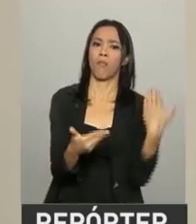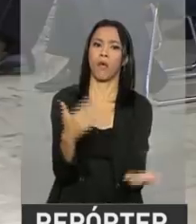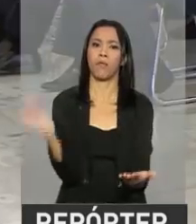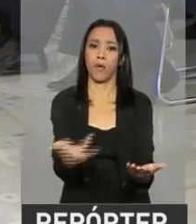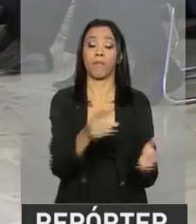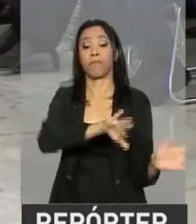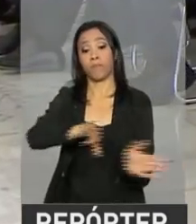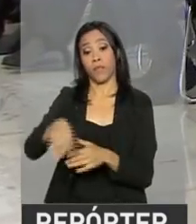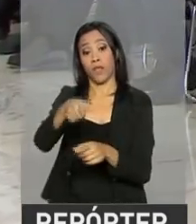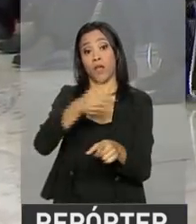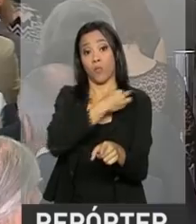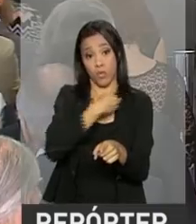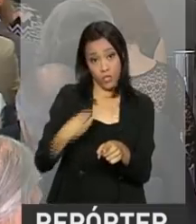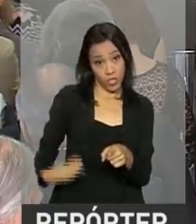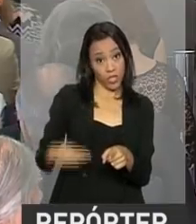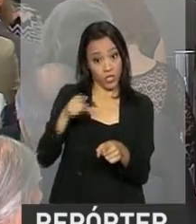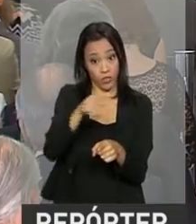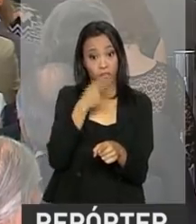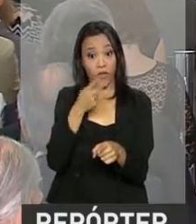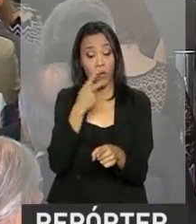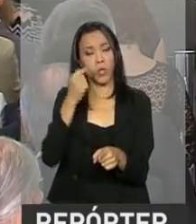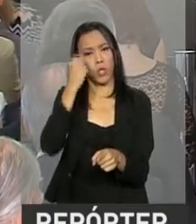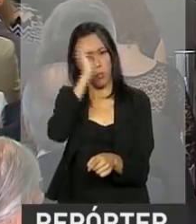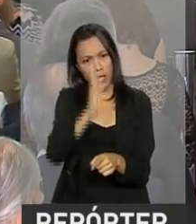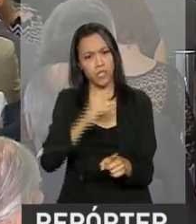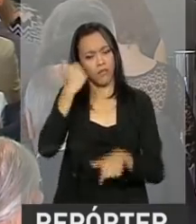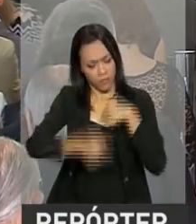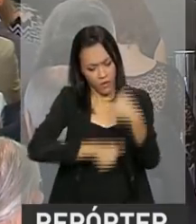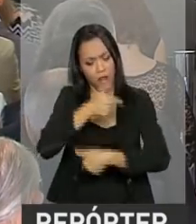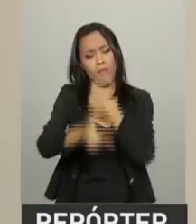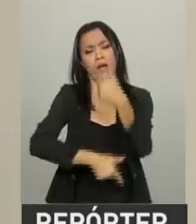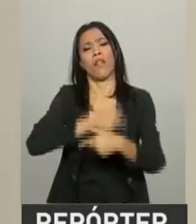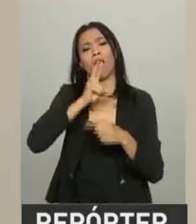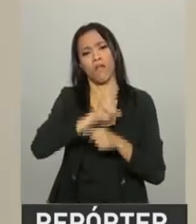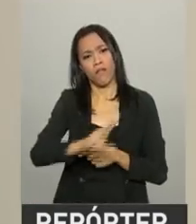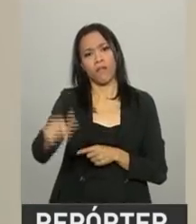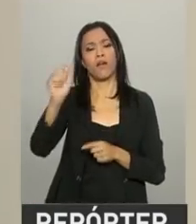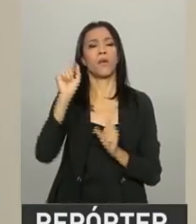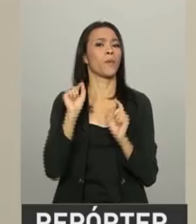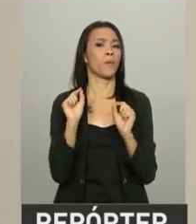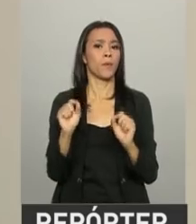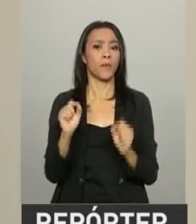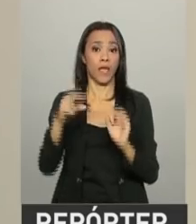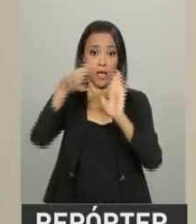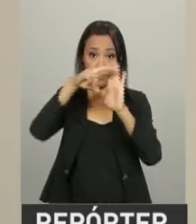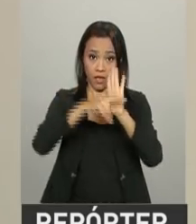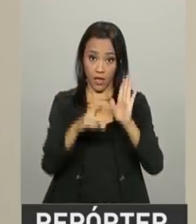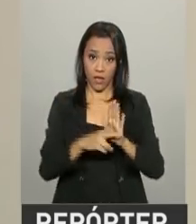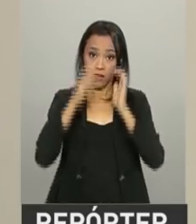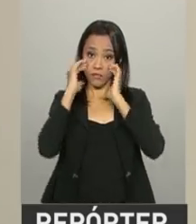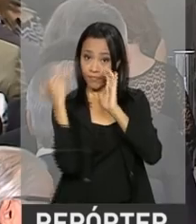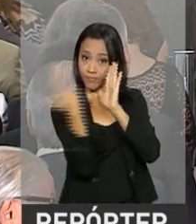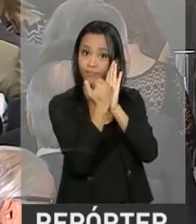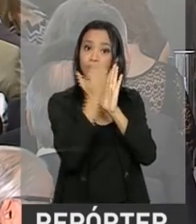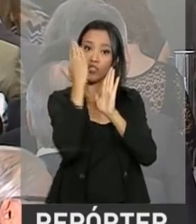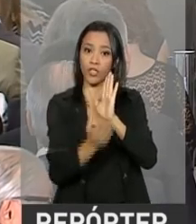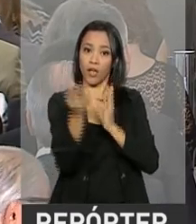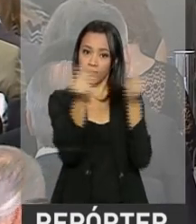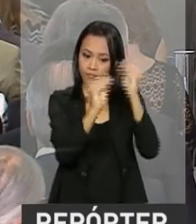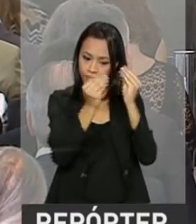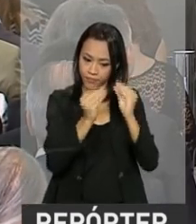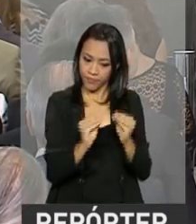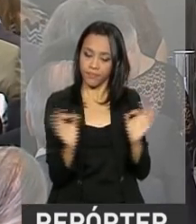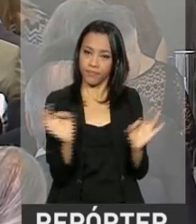Sarney Filho, afirmou que o país deve trabalhar para colocar desde já em prática as medidas previstas. Temos